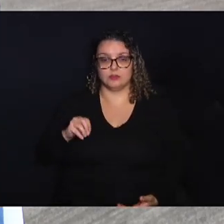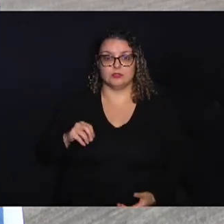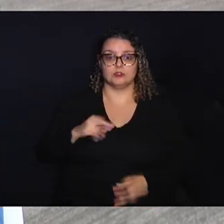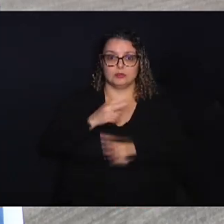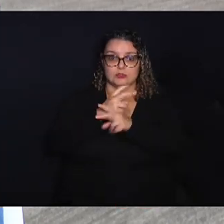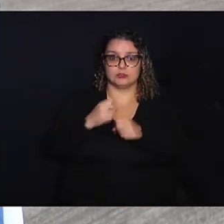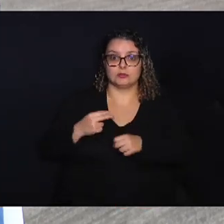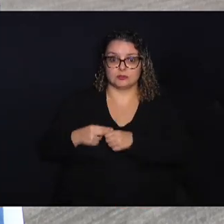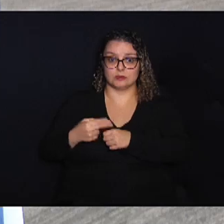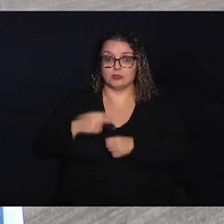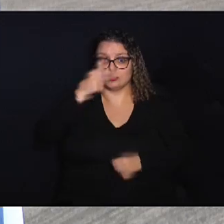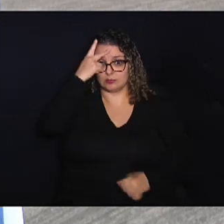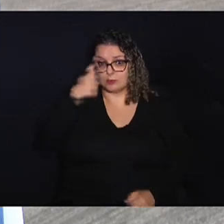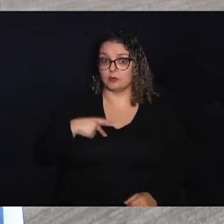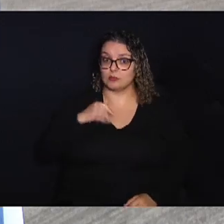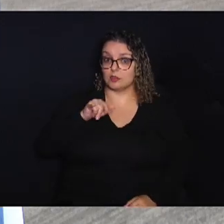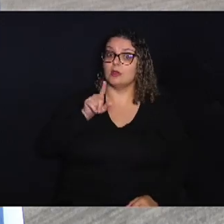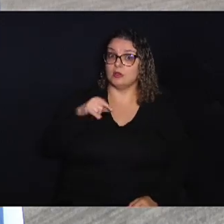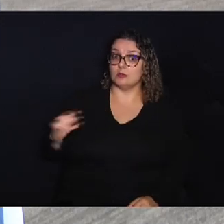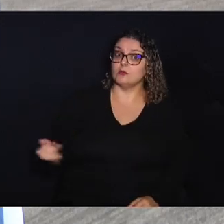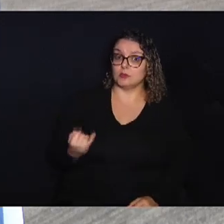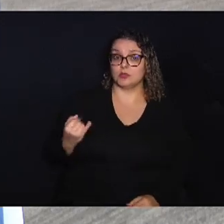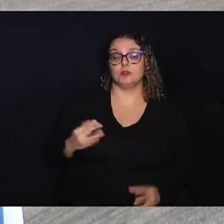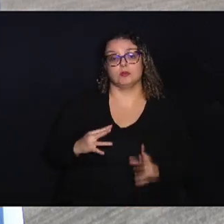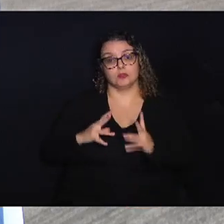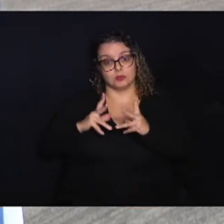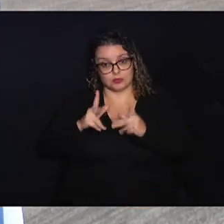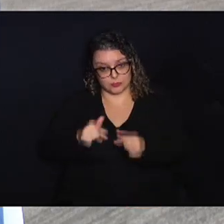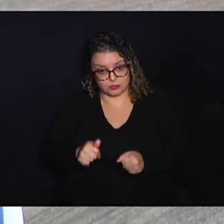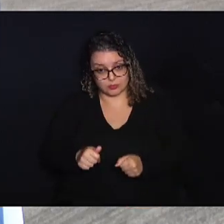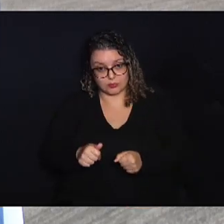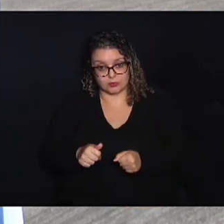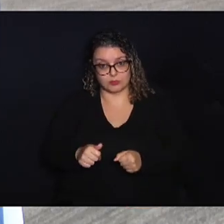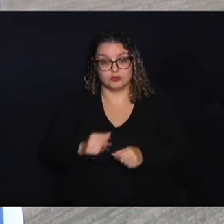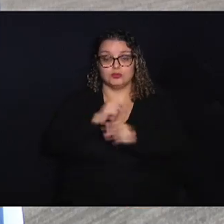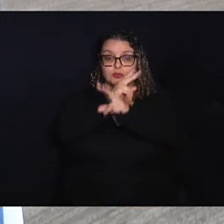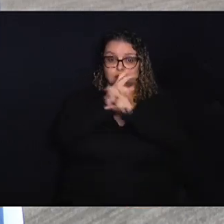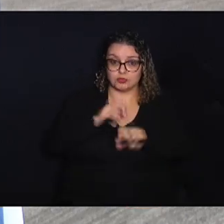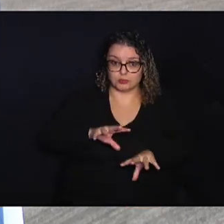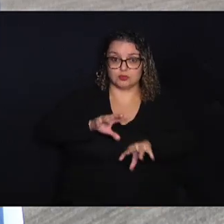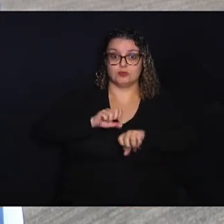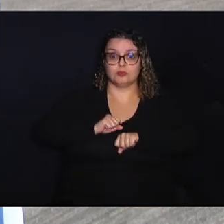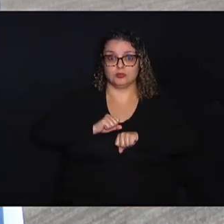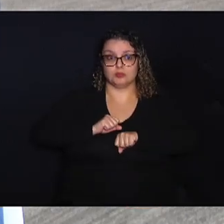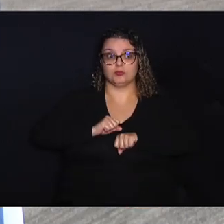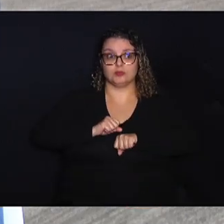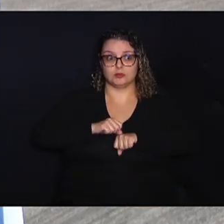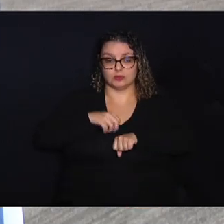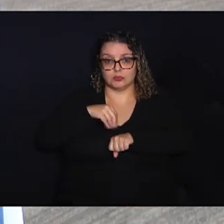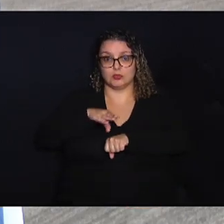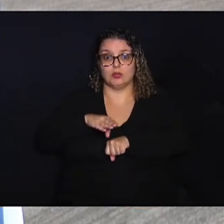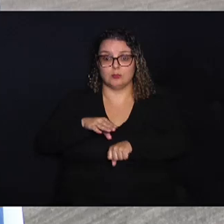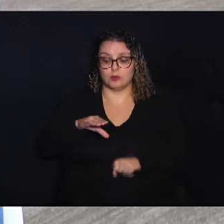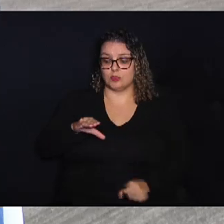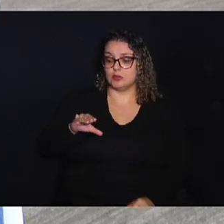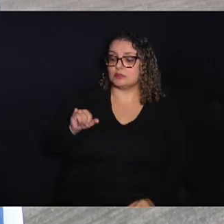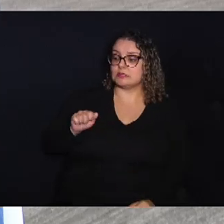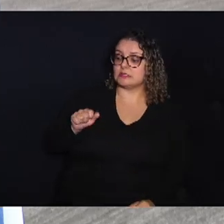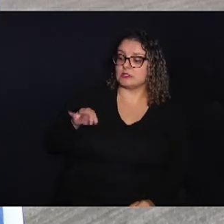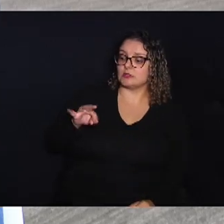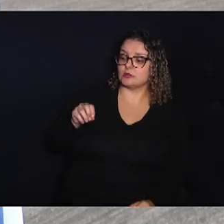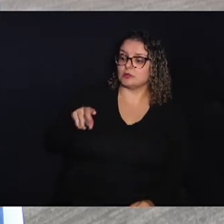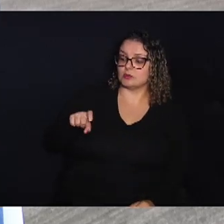próprio CEATOX falou que seria importante que se todos os casos de intoxicação fossem encaminhados para o CEATOX, eles